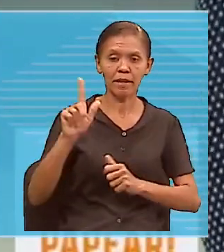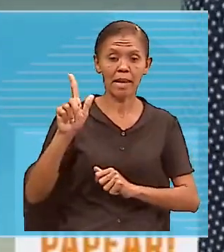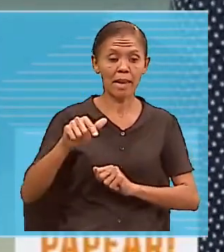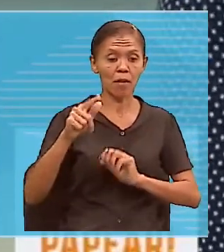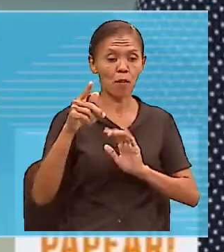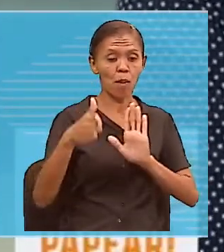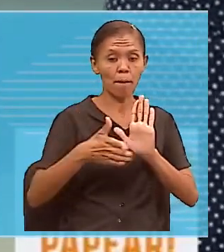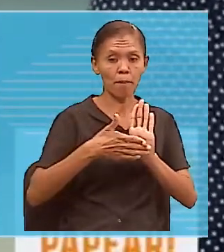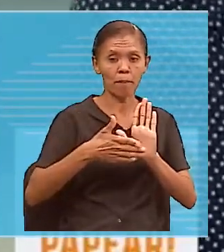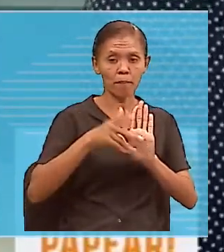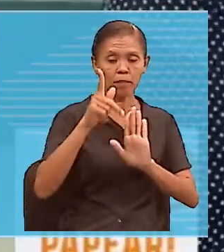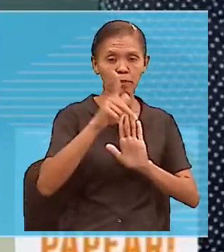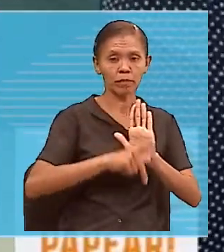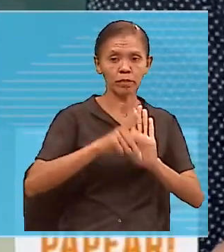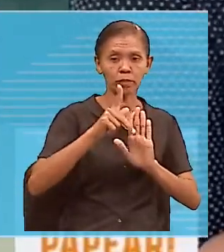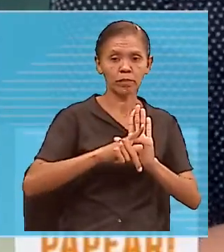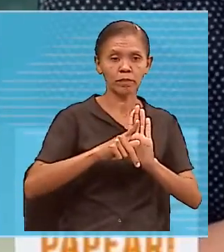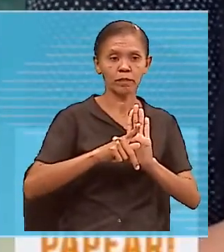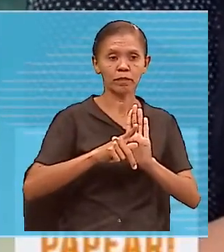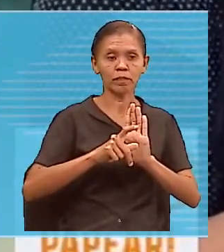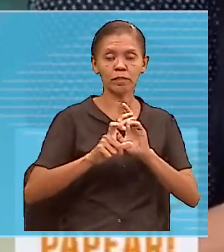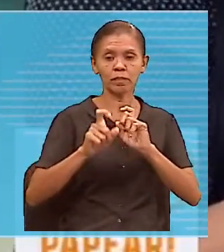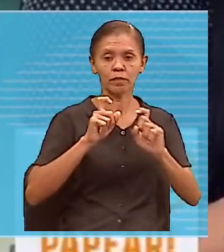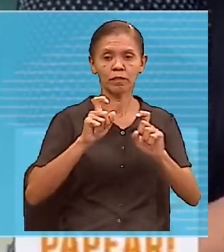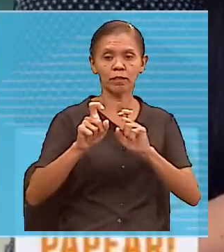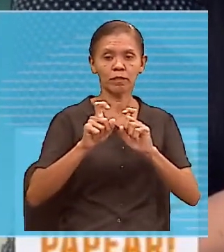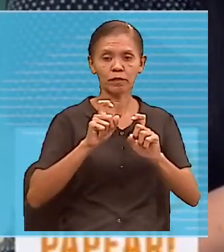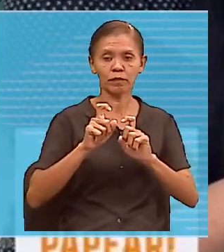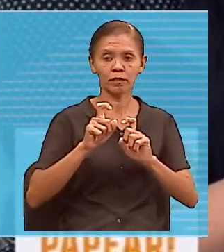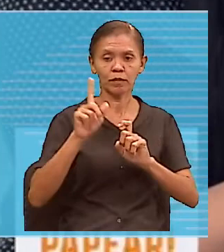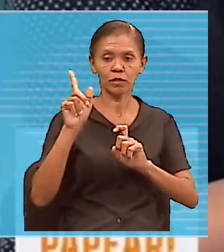Casmurro. E aí, a Capitu traiu ou não traiu?